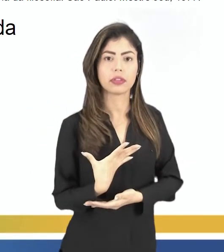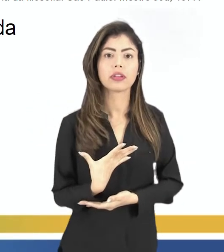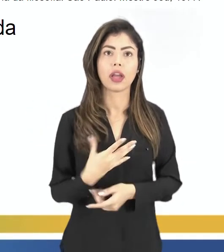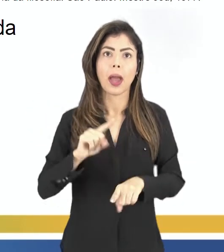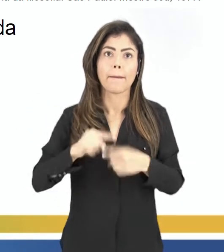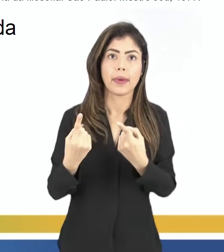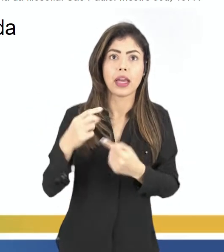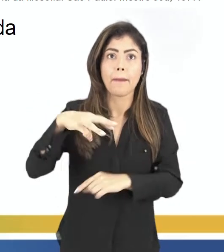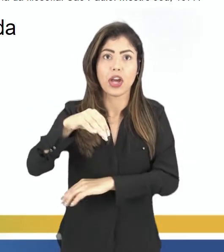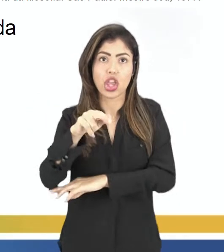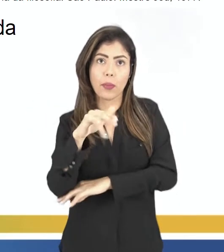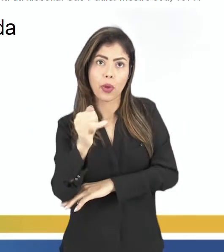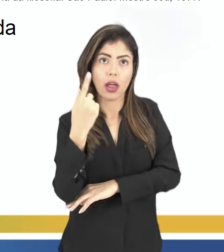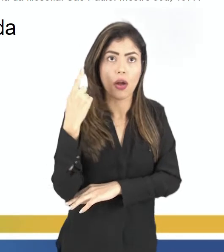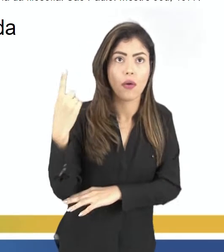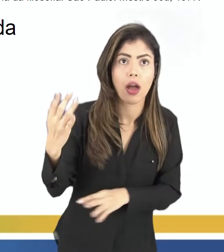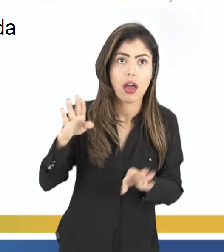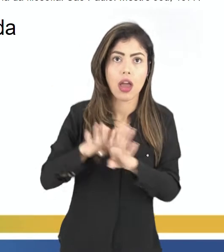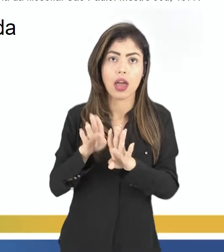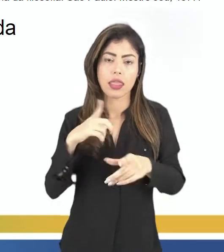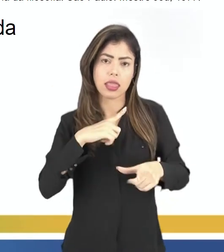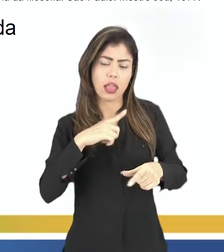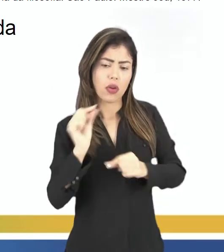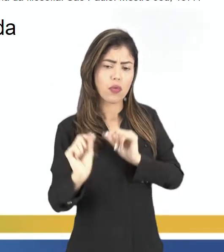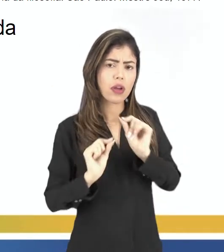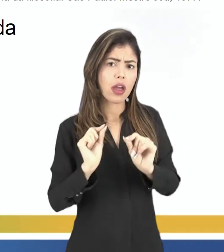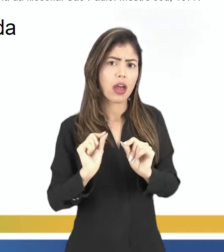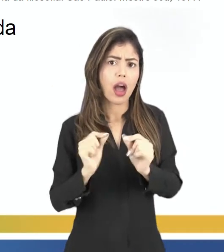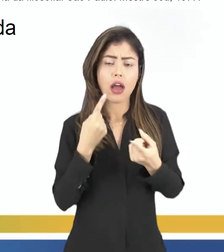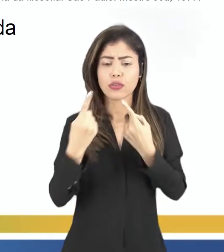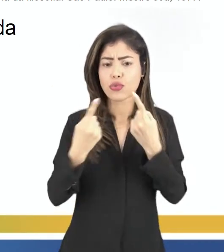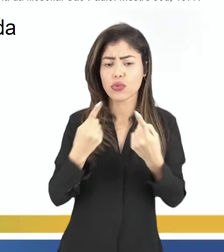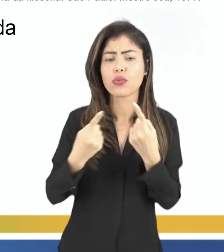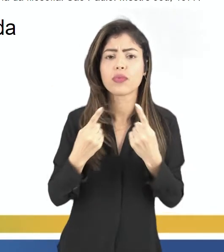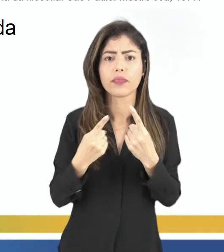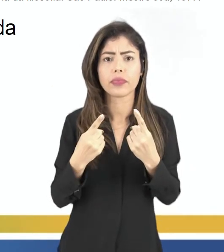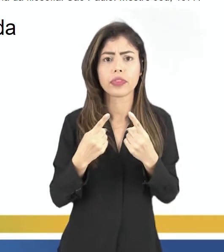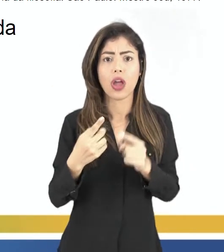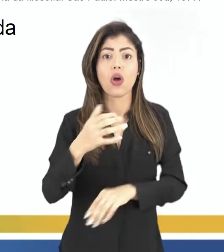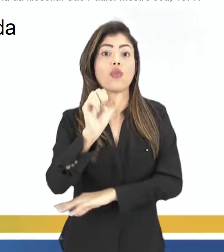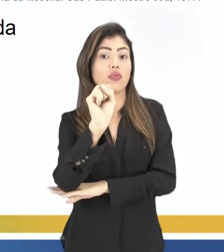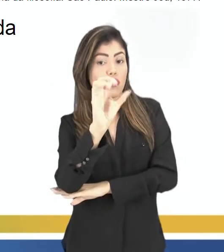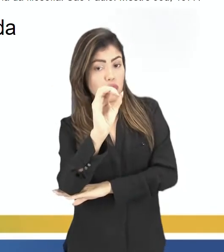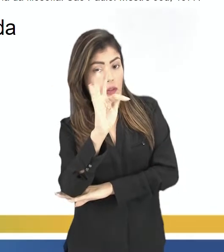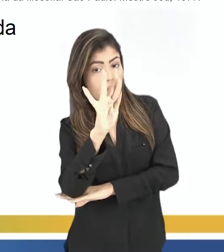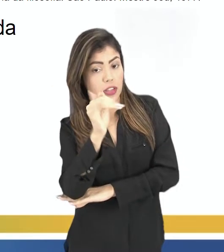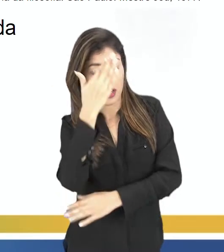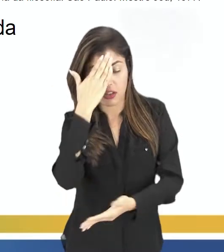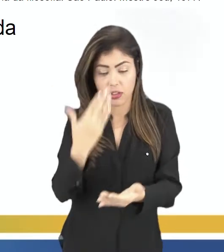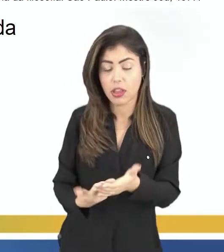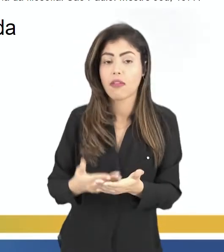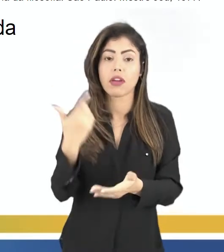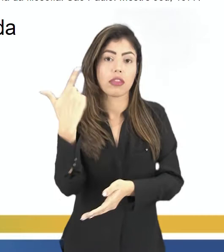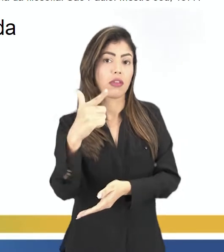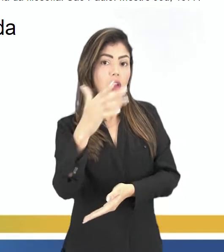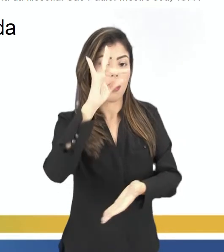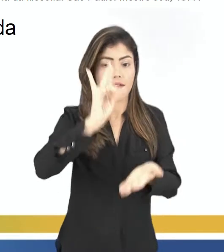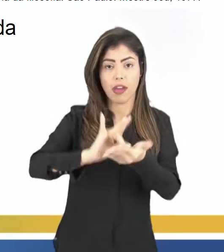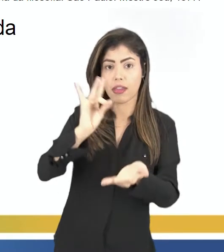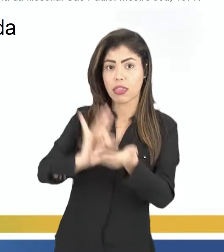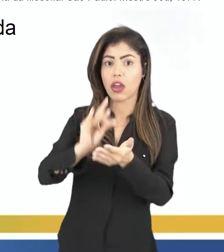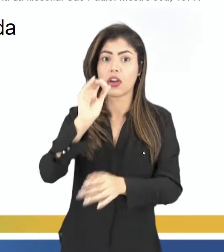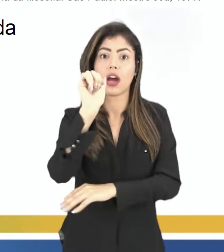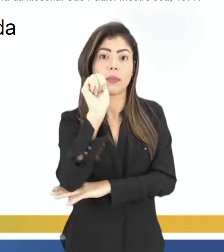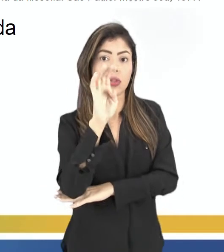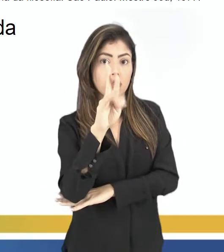para manipular o ouvinte, meio que há uma manipulação do discurso, porque o sofista acreditava que não há uma verdade